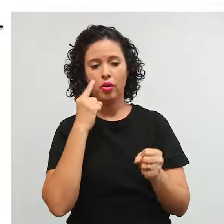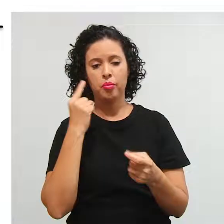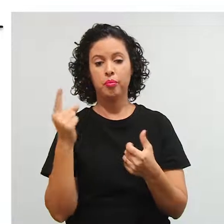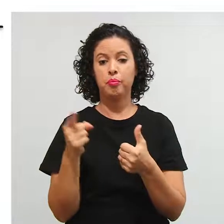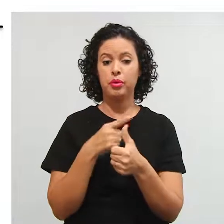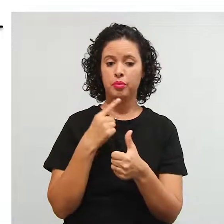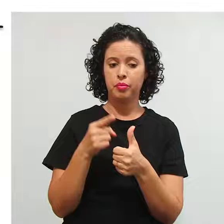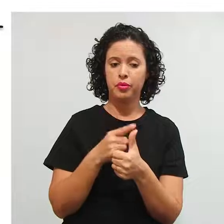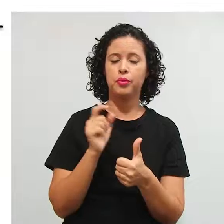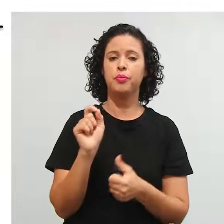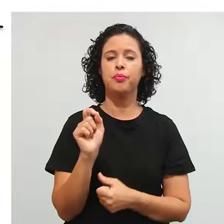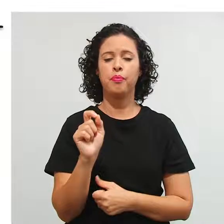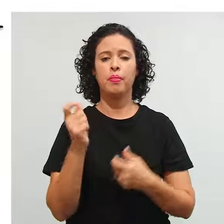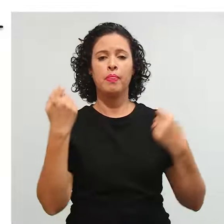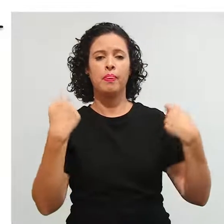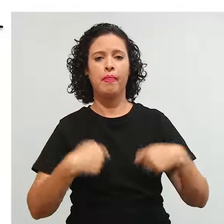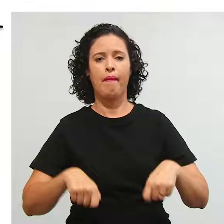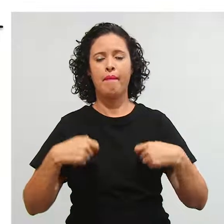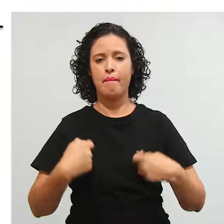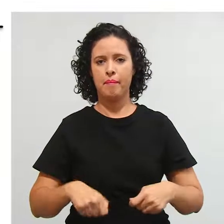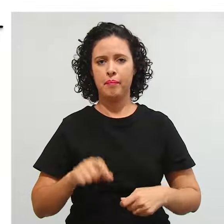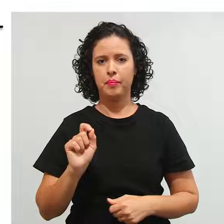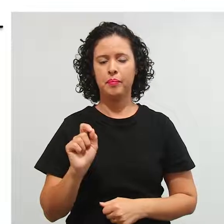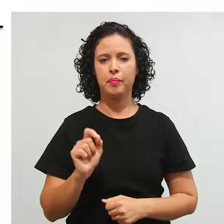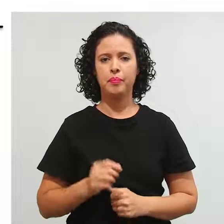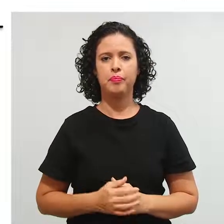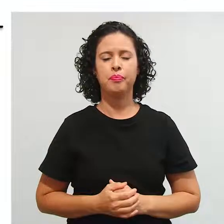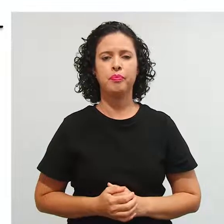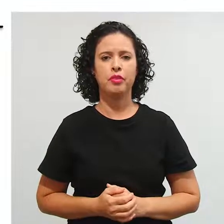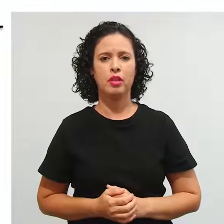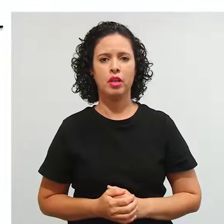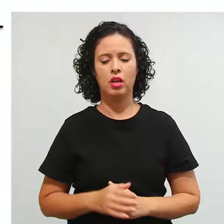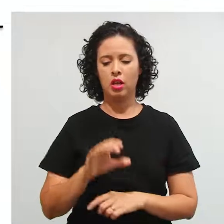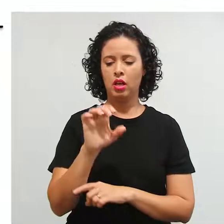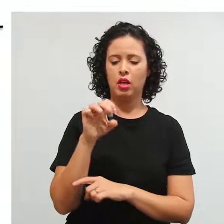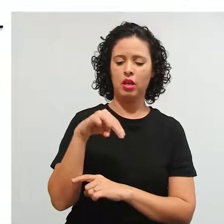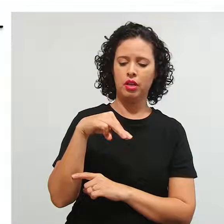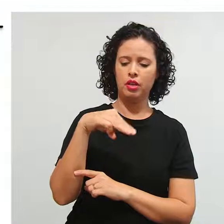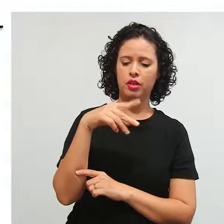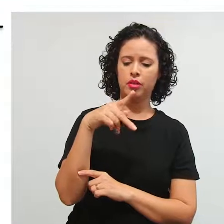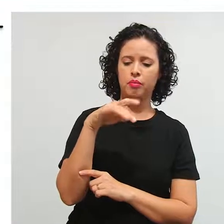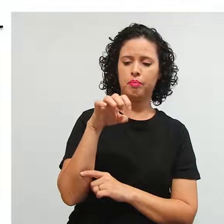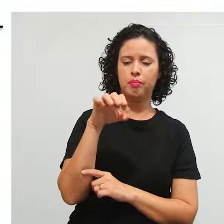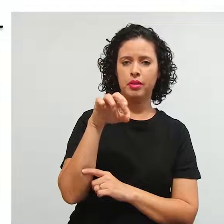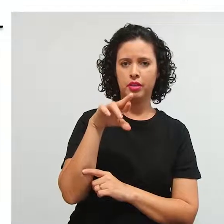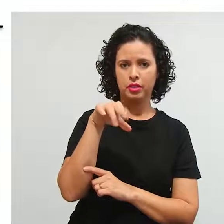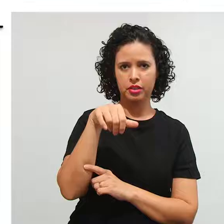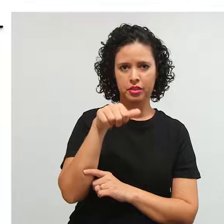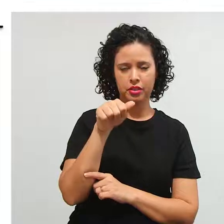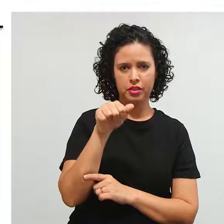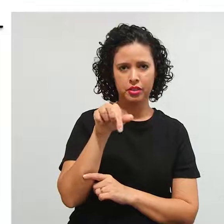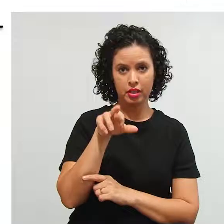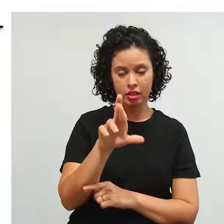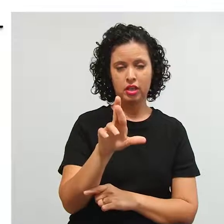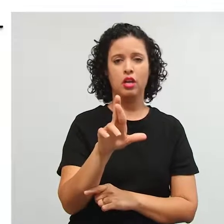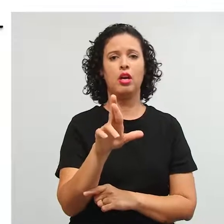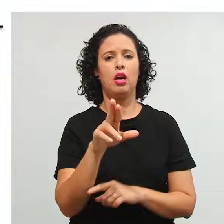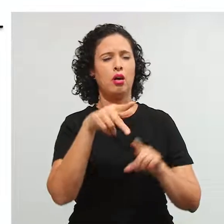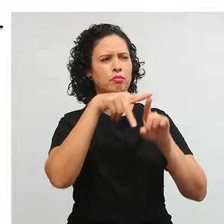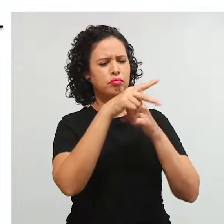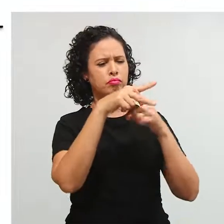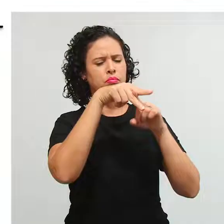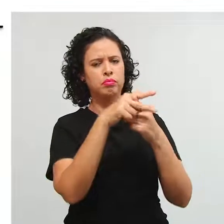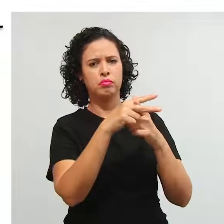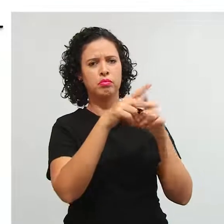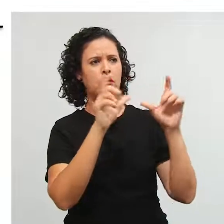Primeira possibilidade. Então, eu preciso empenhar a manutenção de ar condicionado, mas o montante de orçamento